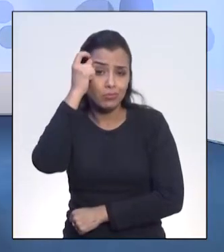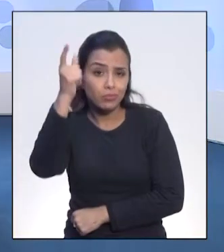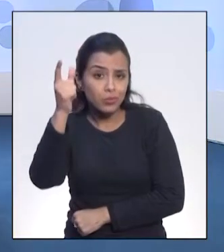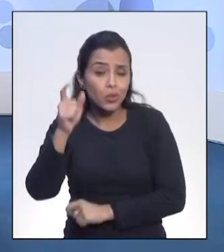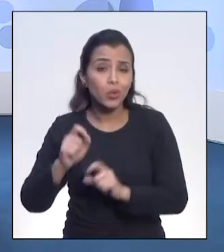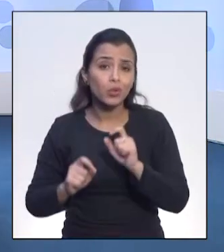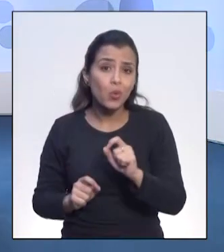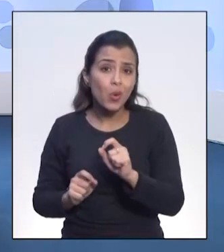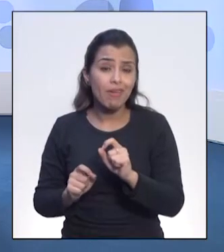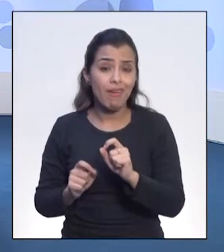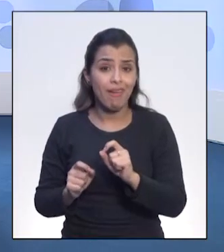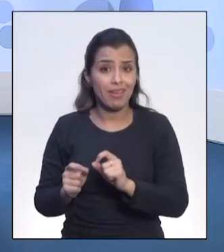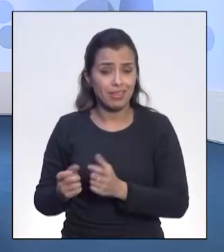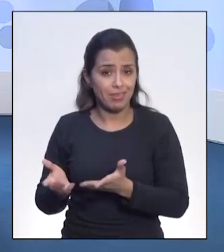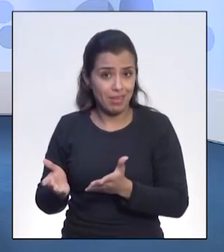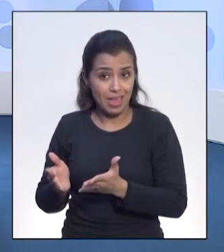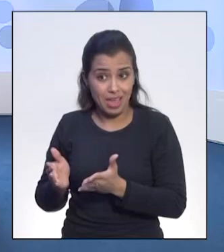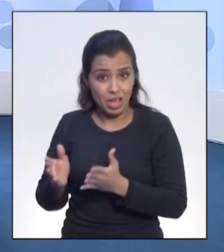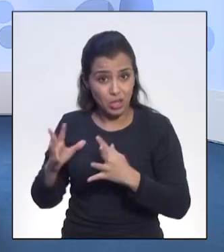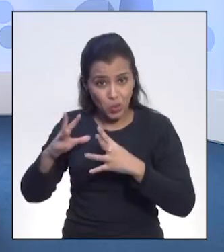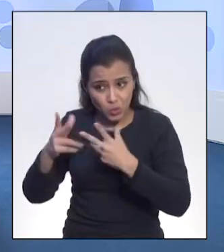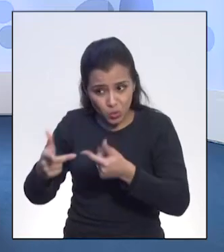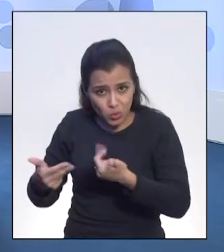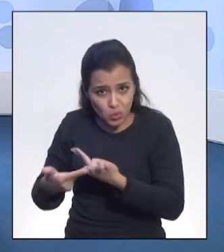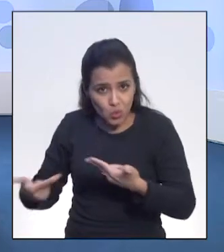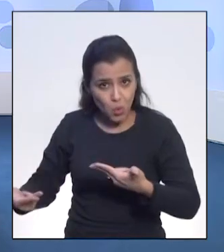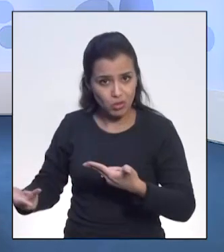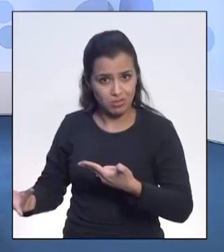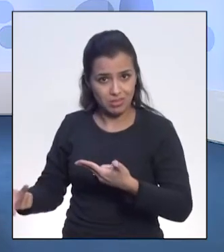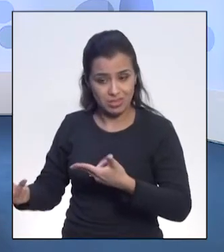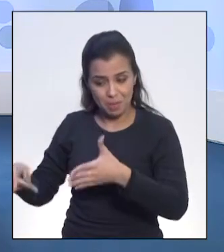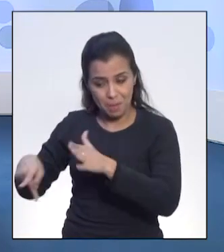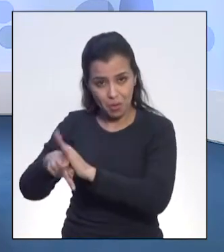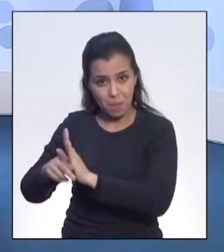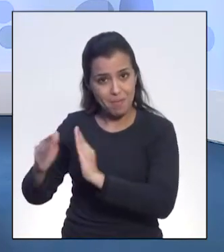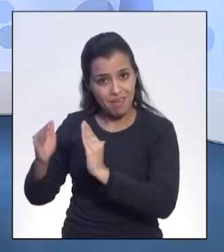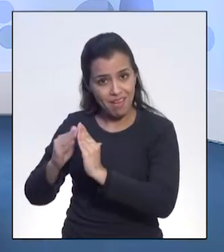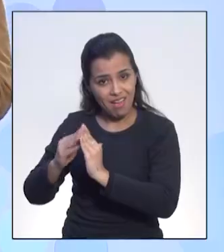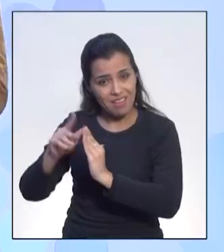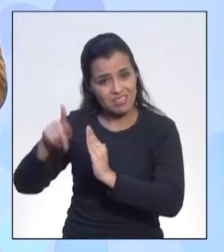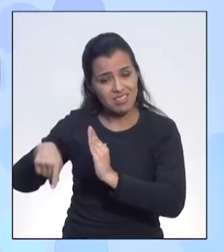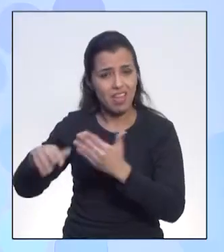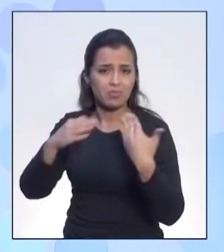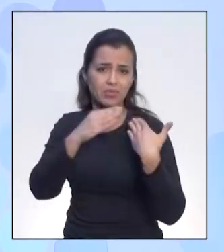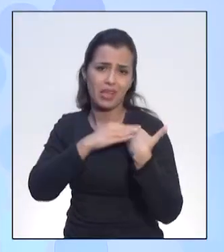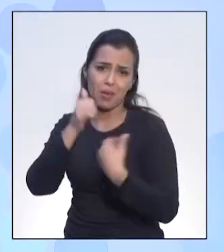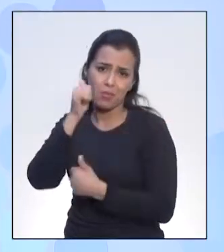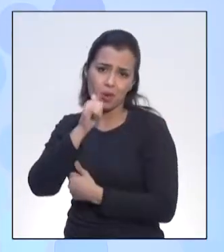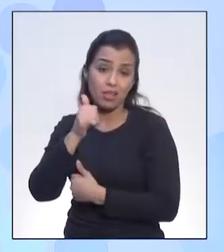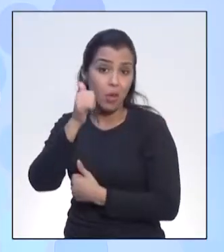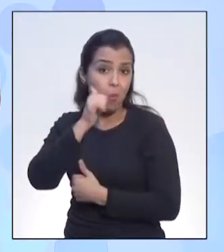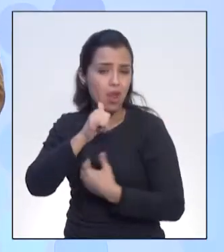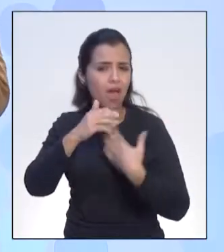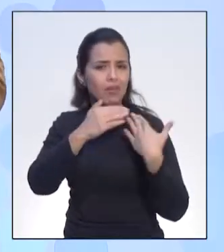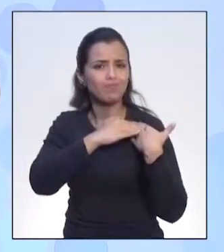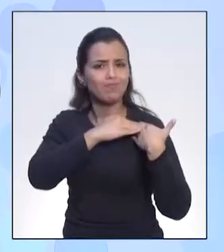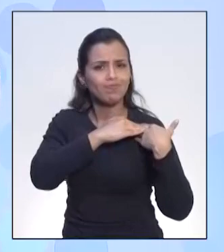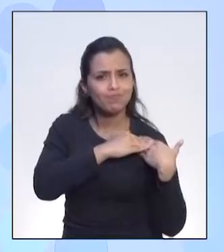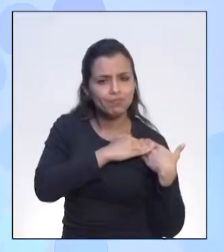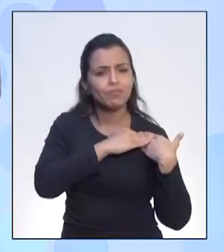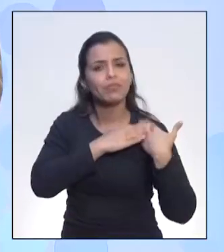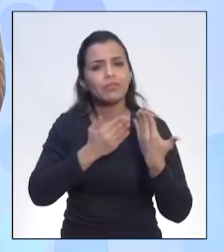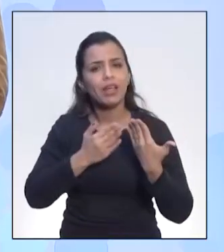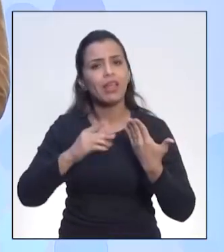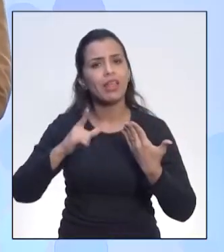essa relação de que os afazeres domésticos são atributos das mulheres, e isso forma uma sobrecarga, né, uma segunda,